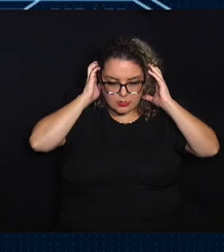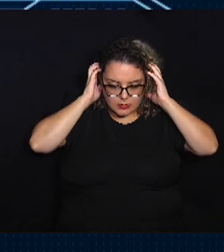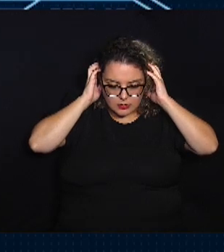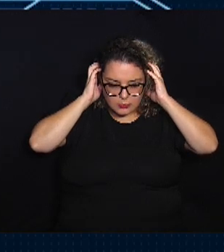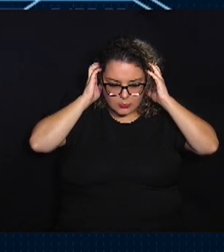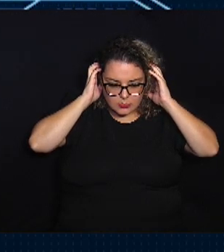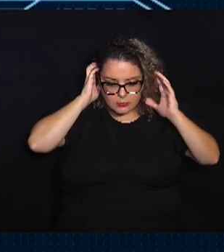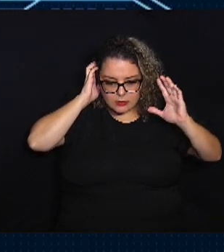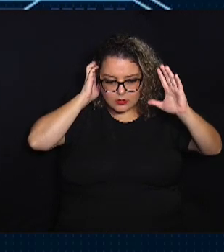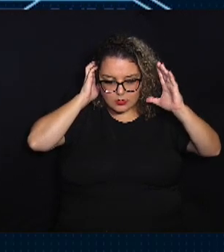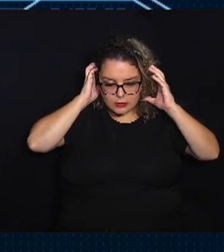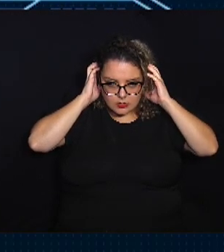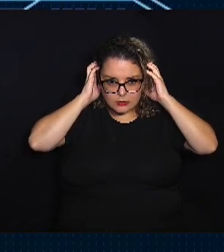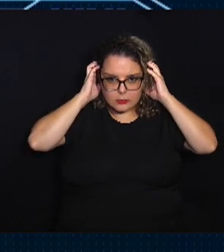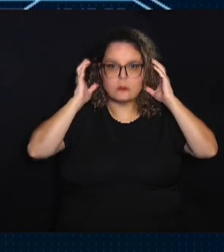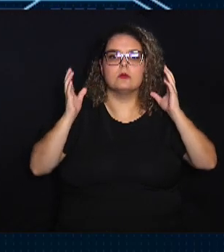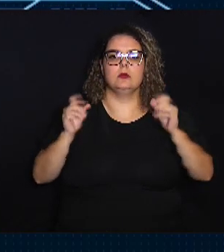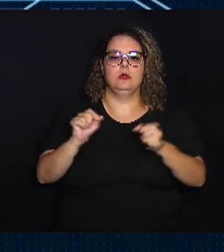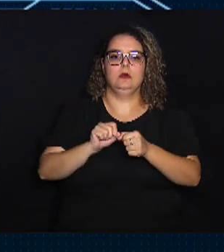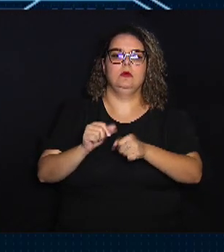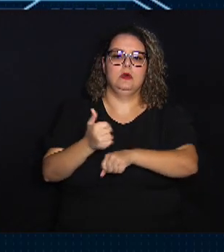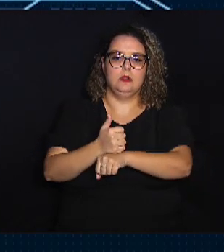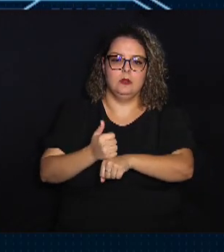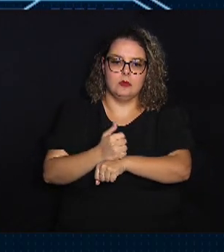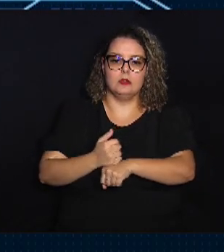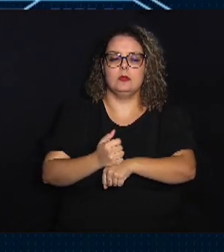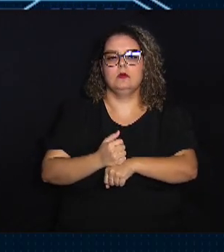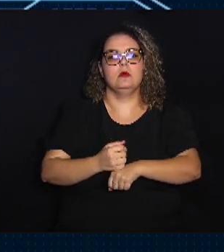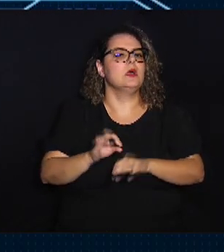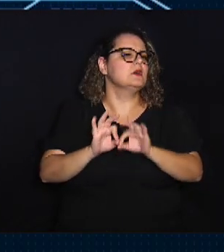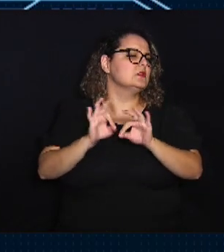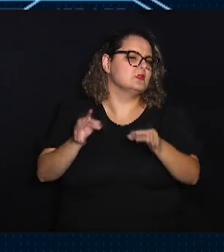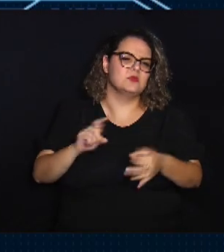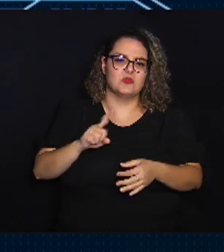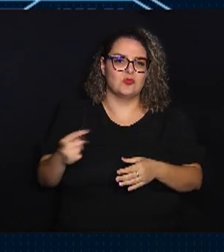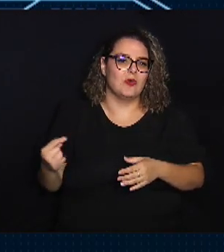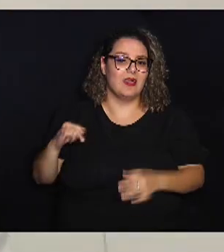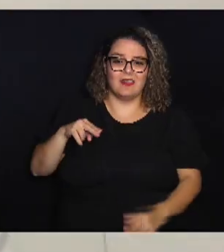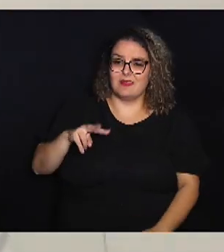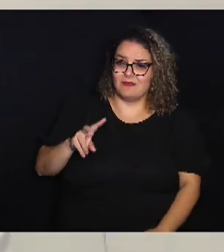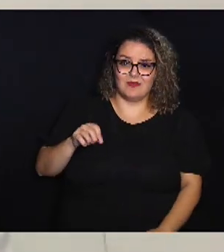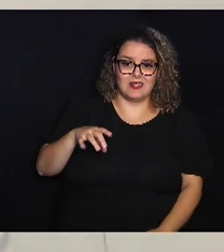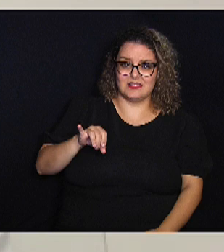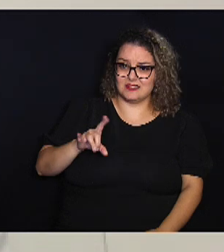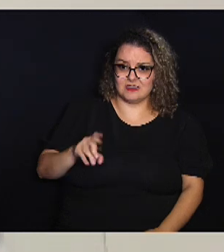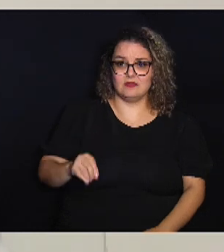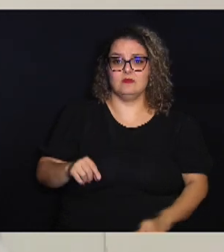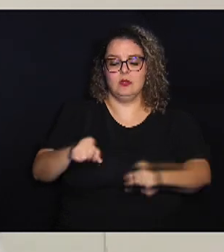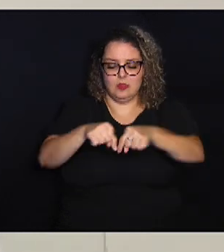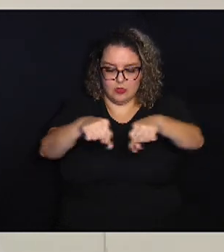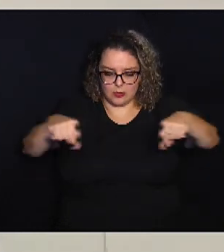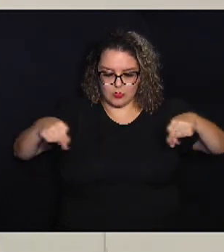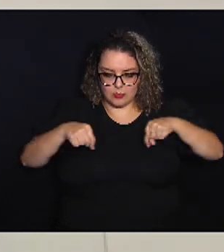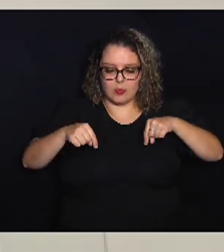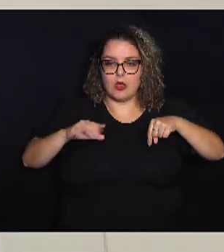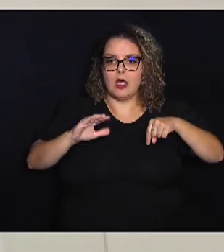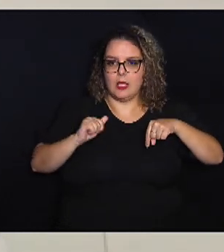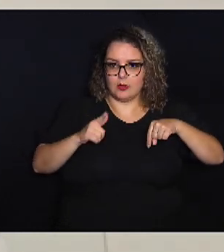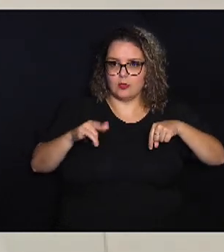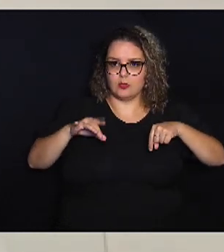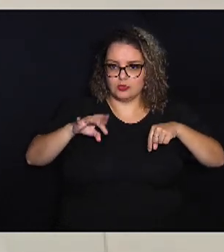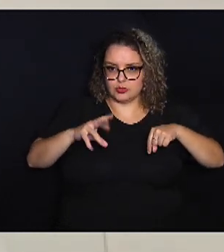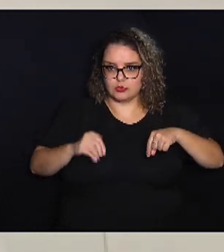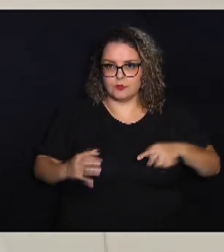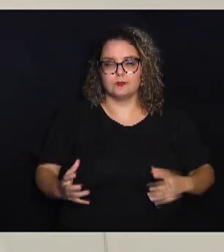um exame super simples, não invasivo. Então, a pessoa geralmente vai até uma cabine acústica, coloca um